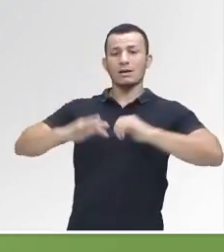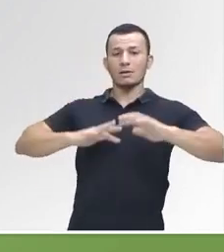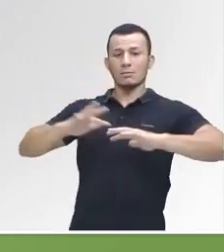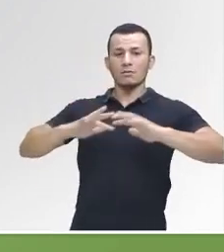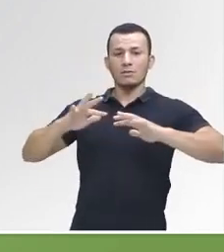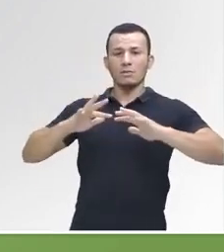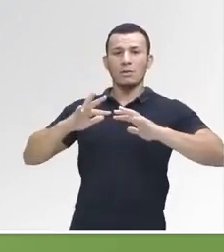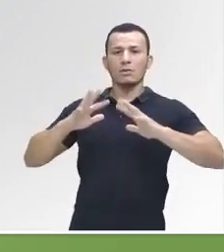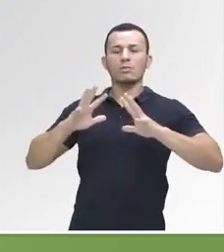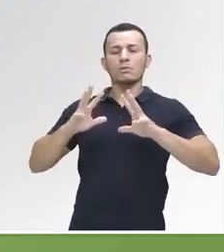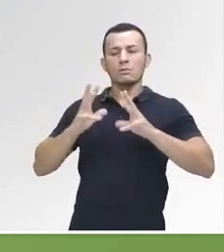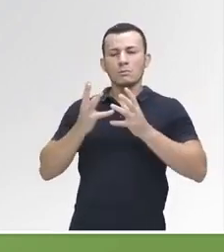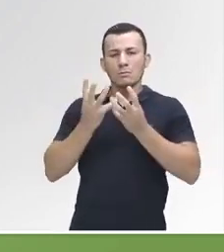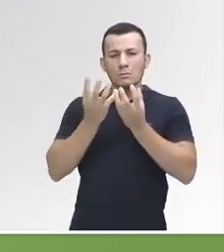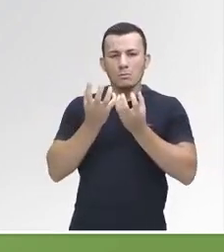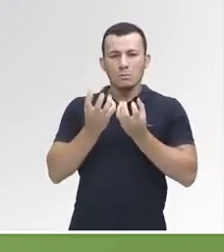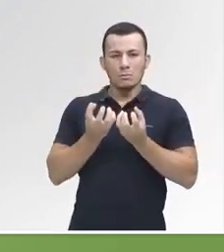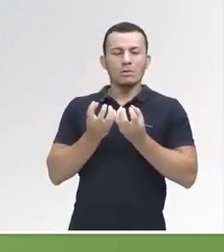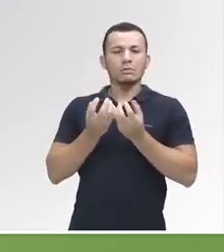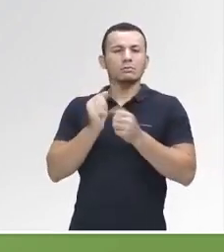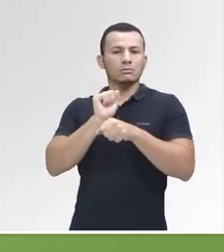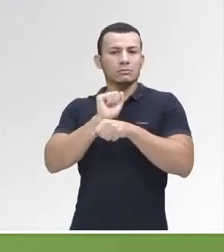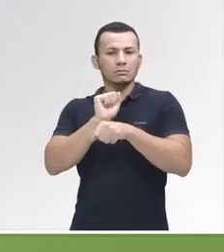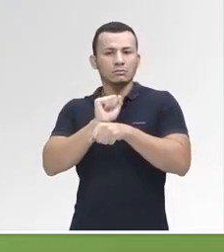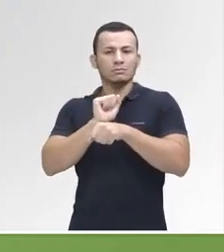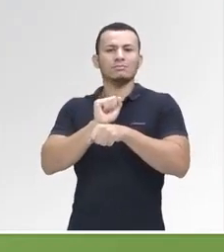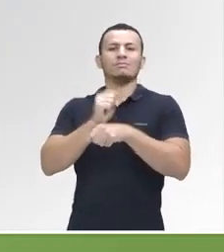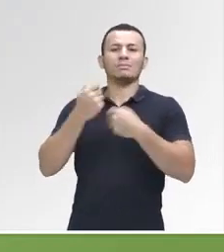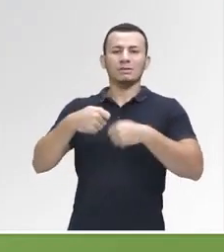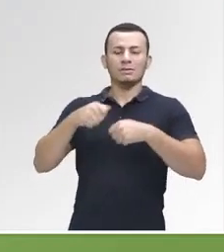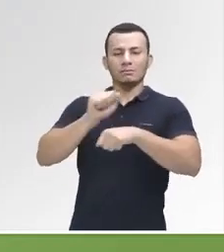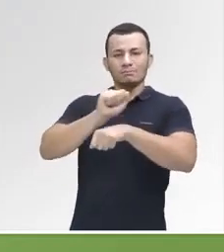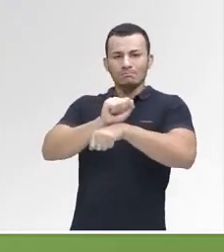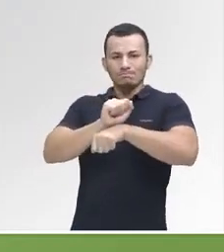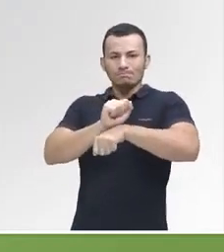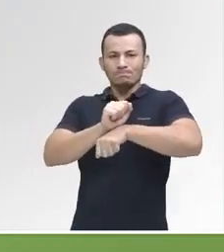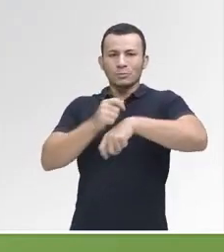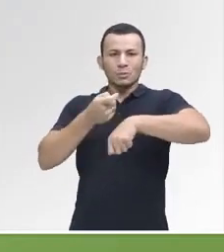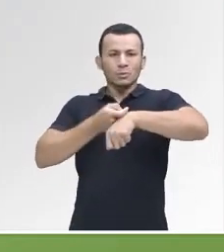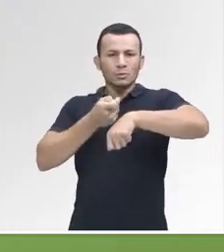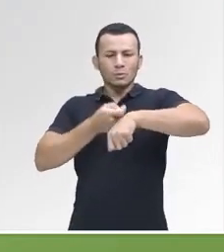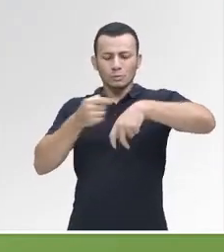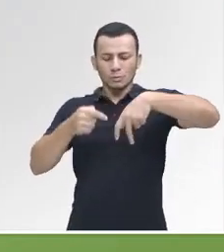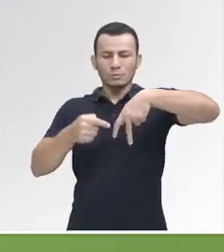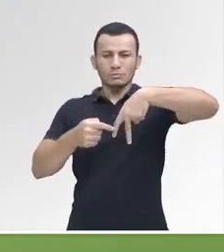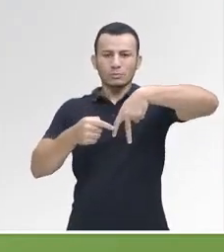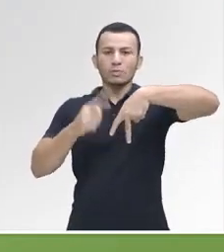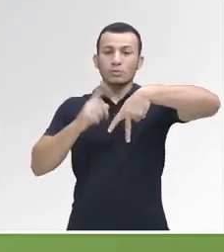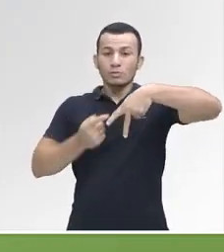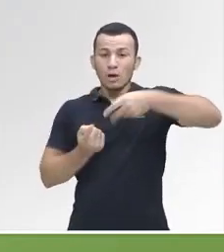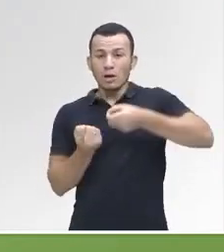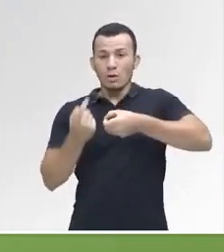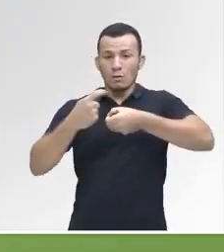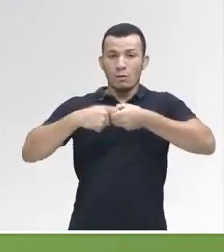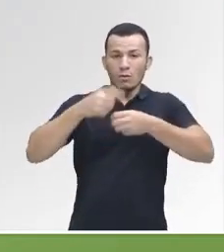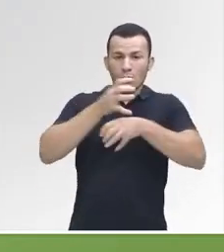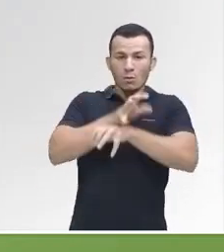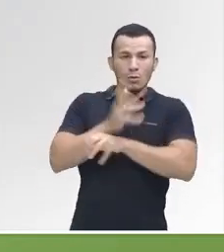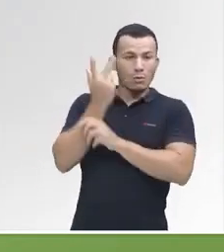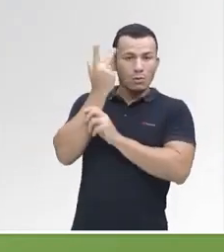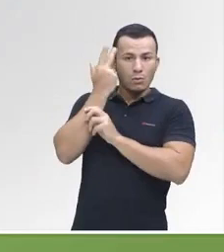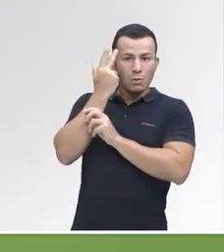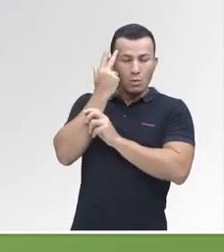calcificação correta, né? Por isso que ela tem que ficar paradinha com gesso, para que ela volte, né, se reconstitua, para que o osso